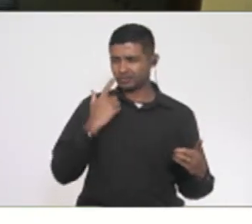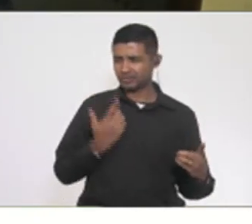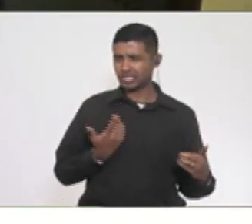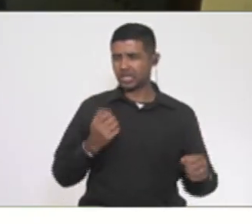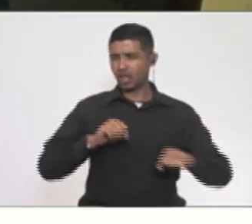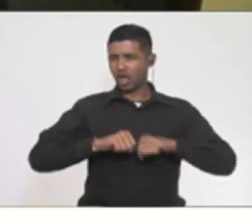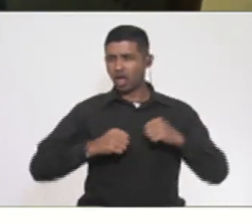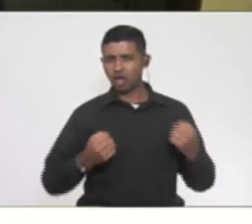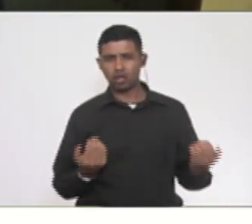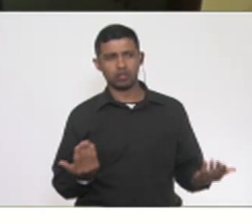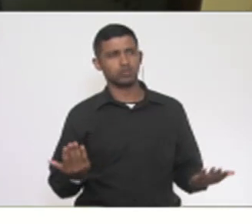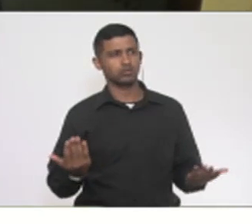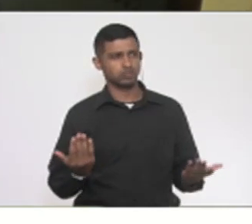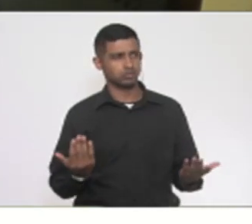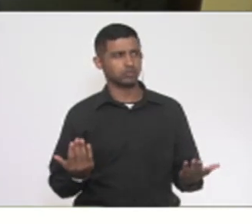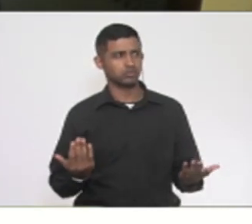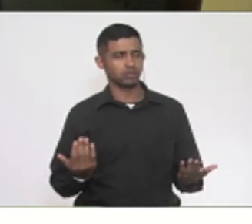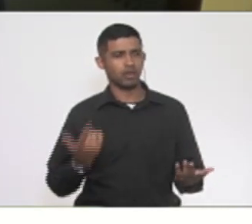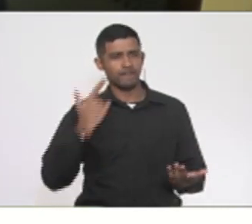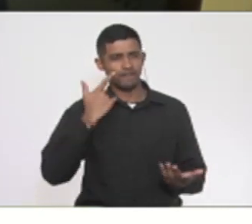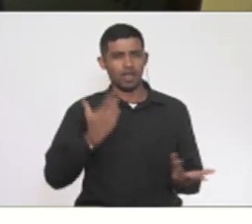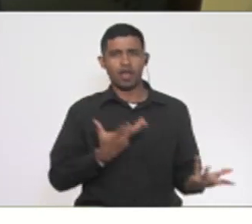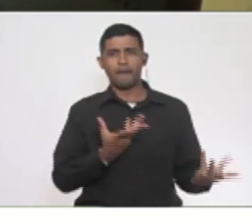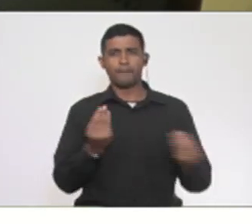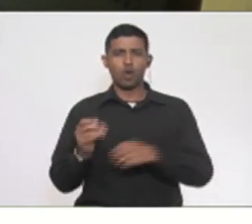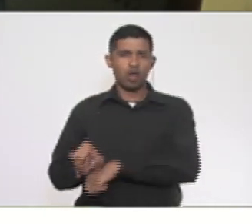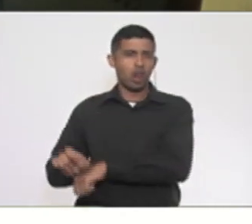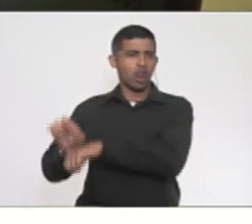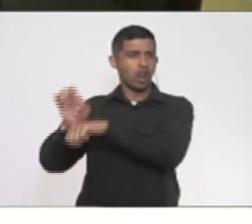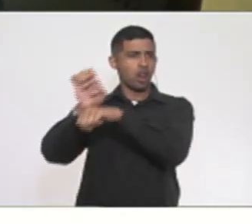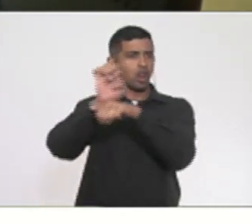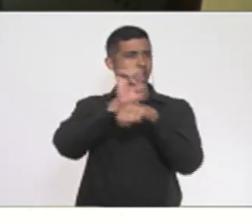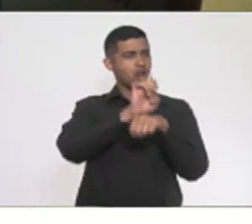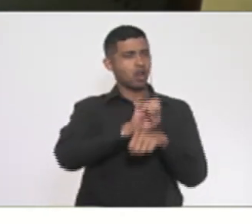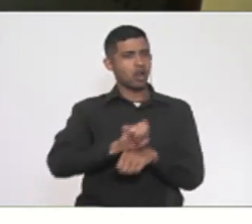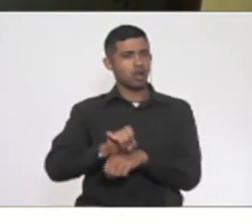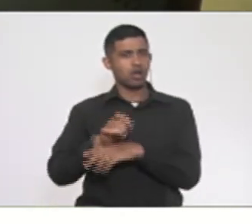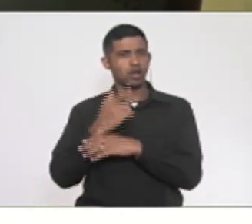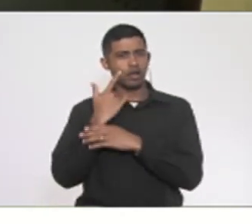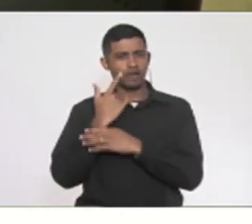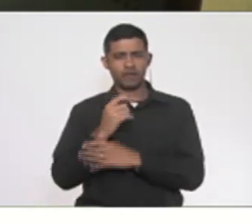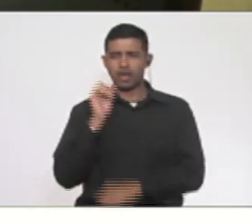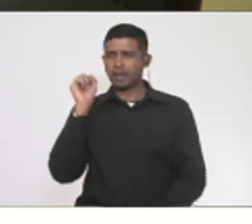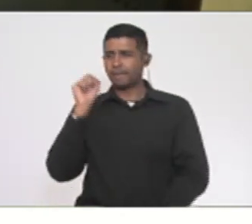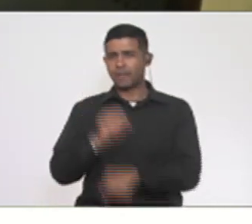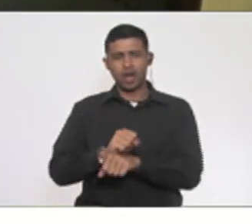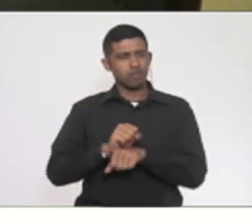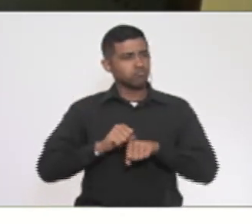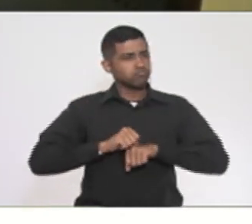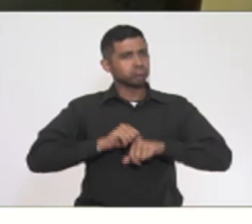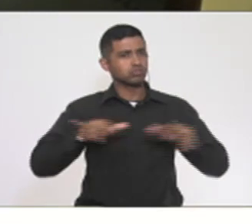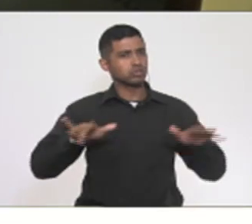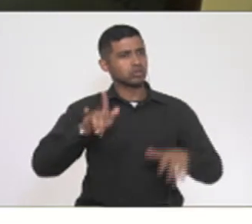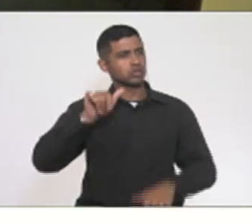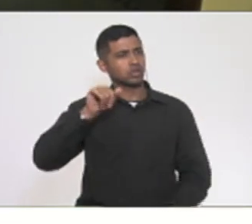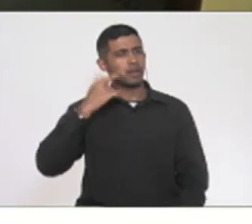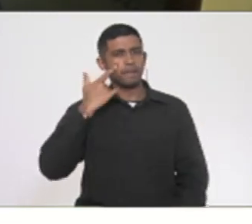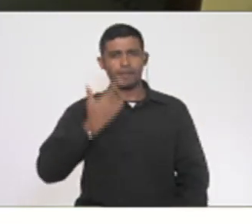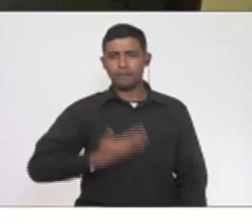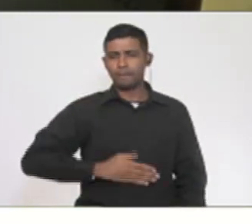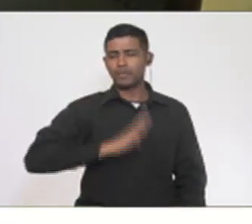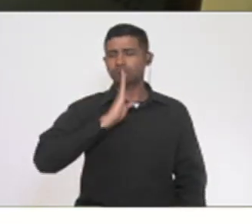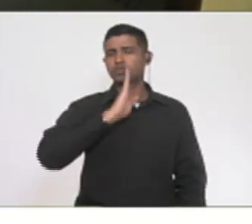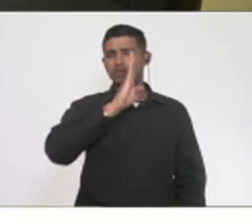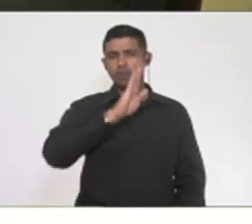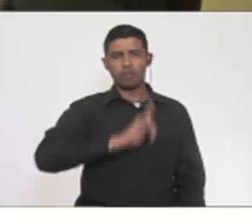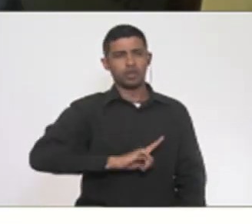monopólio, e está partindo para os estados para acabar com essa concessão da distribuição, principalmente esses monopólios,